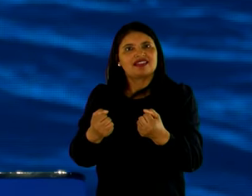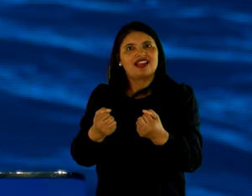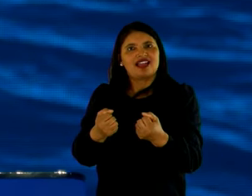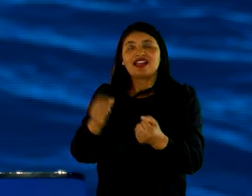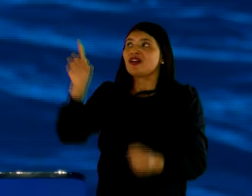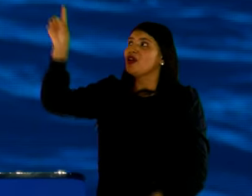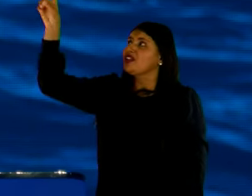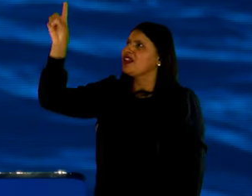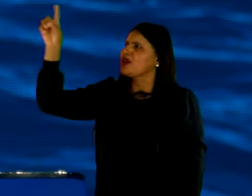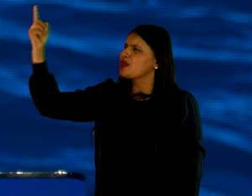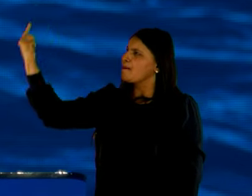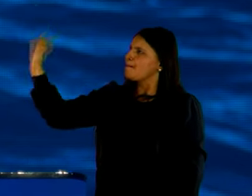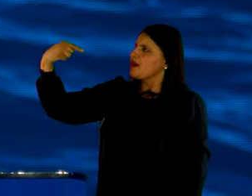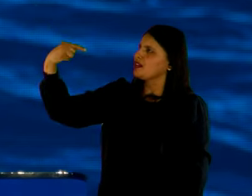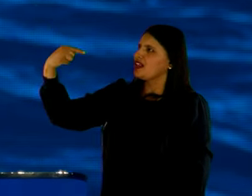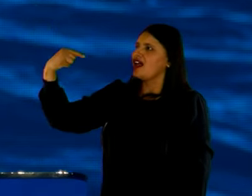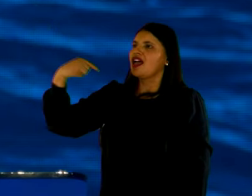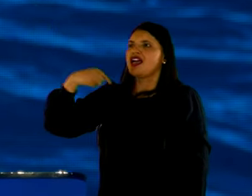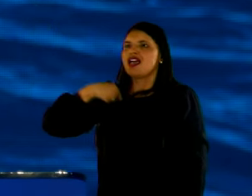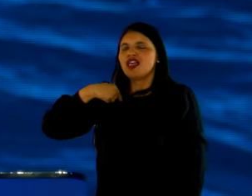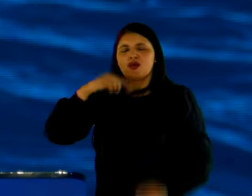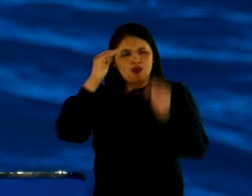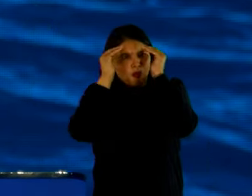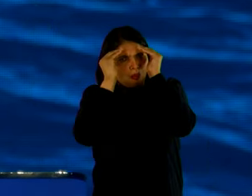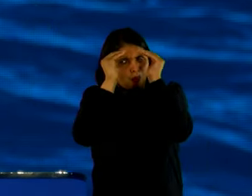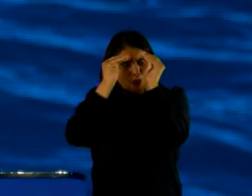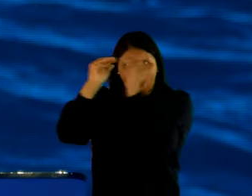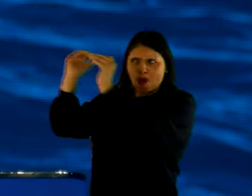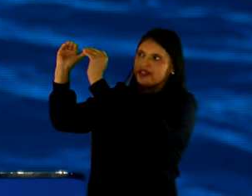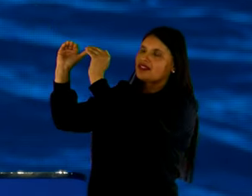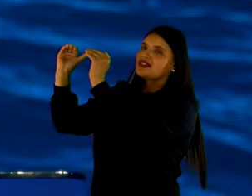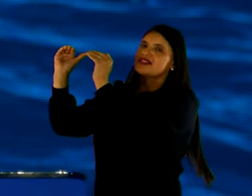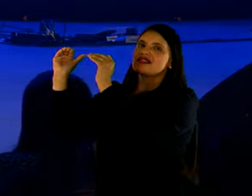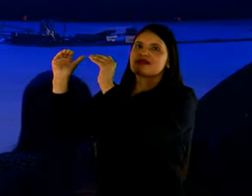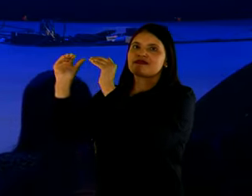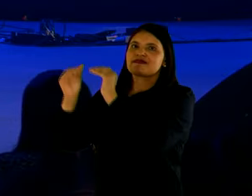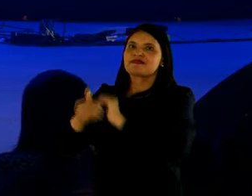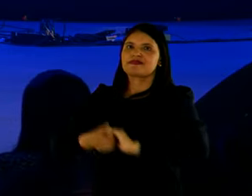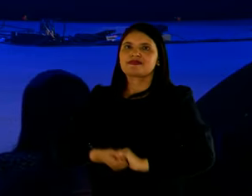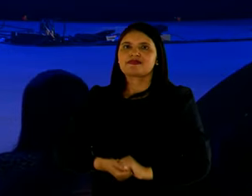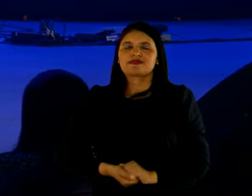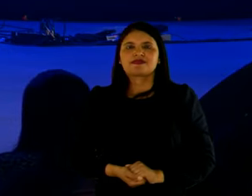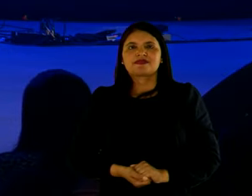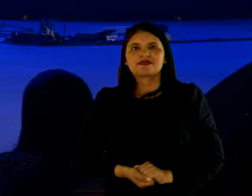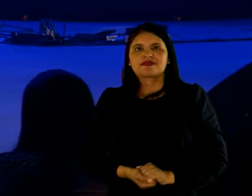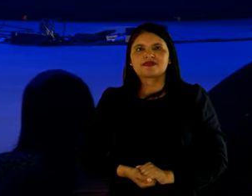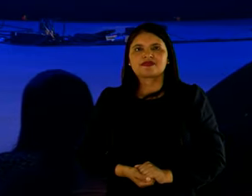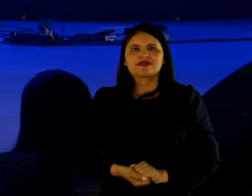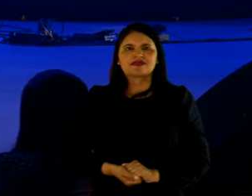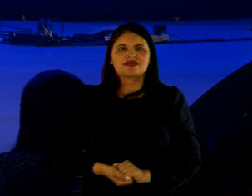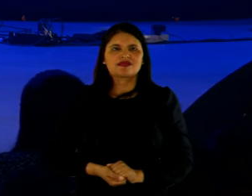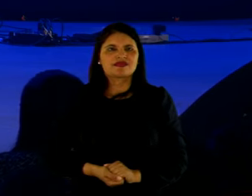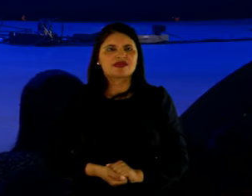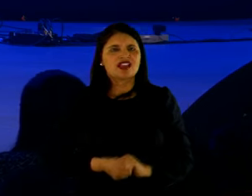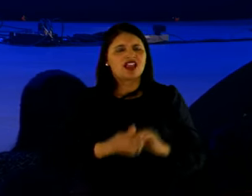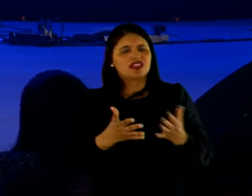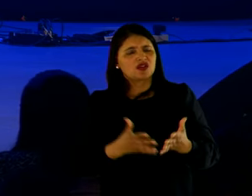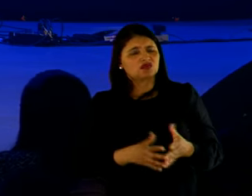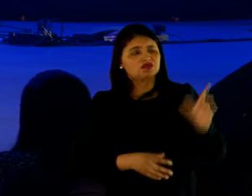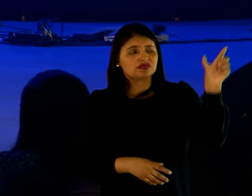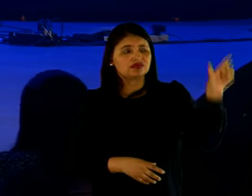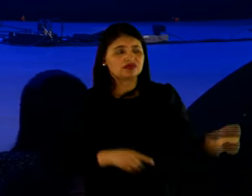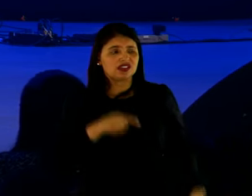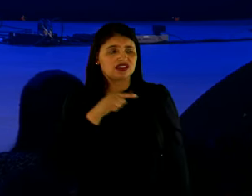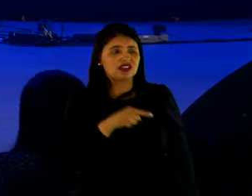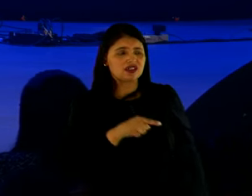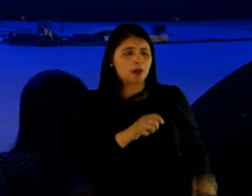Então Jonas tinha dito assim para aquele povo: "Quer acabar com essa tempestade? Quer pôr um fim nesse mal que está acontecendo?